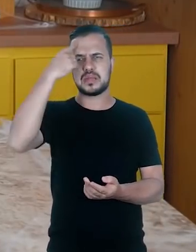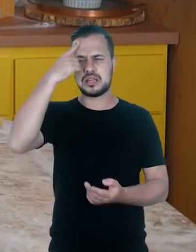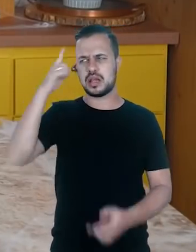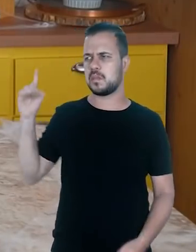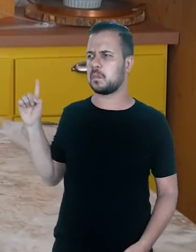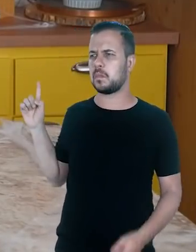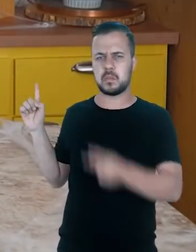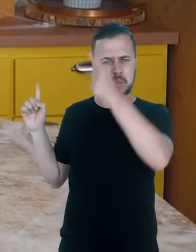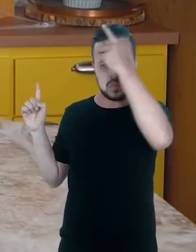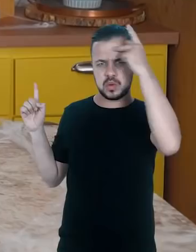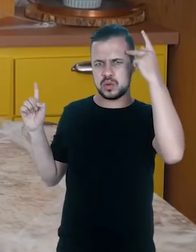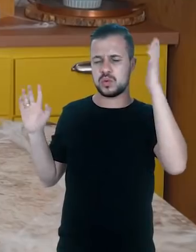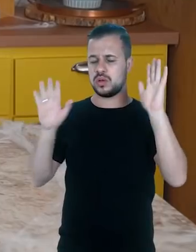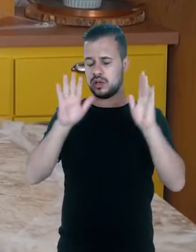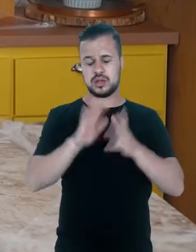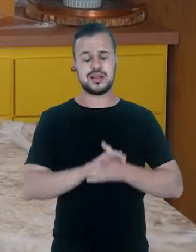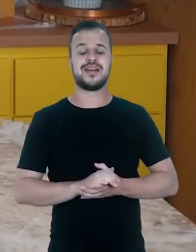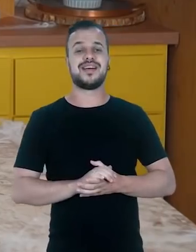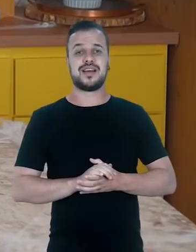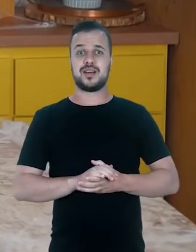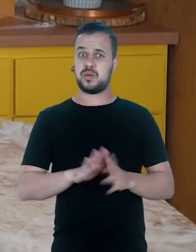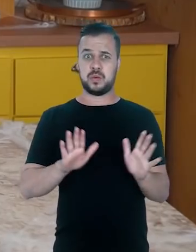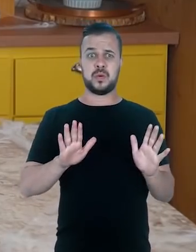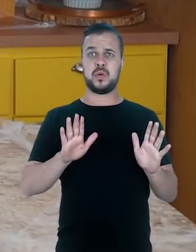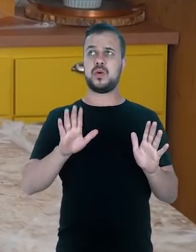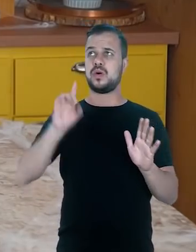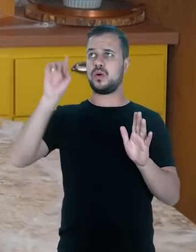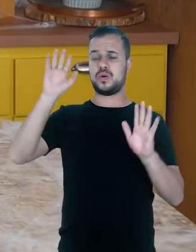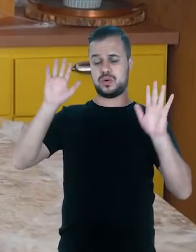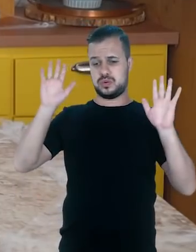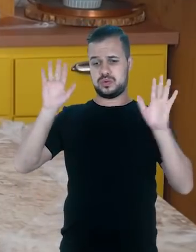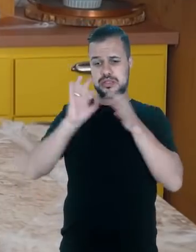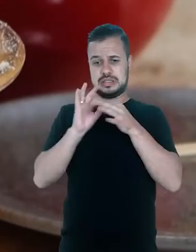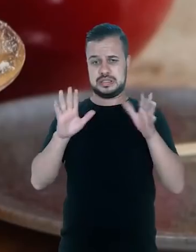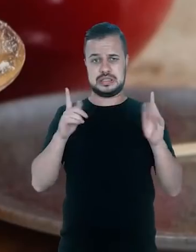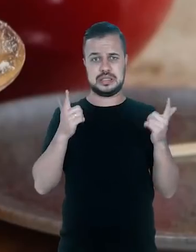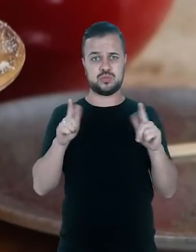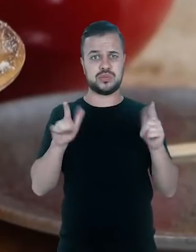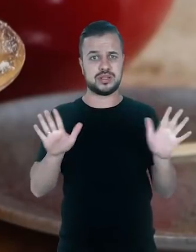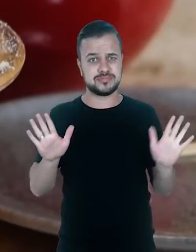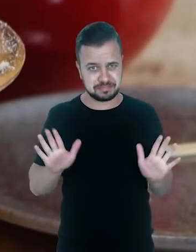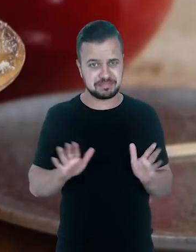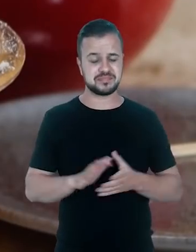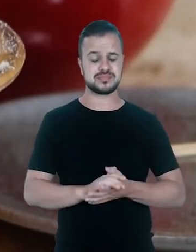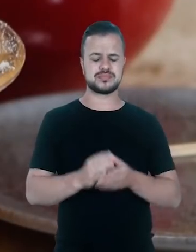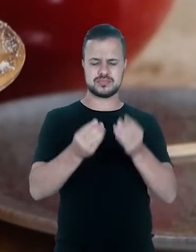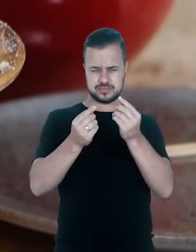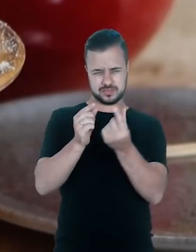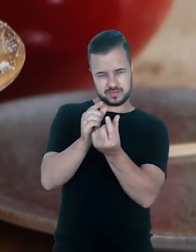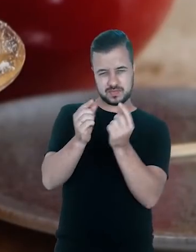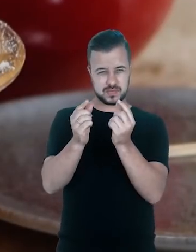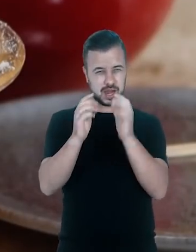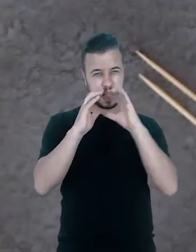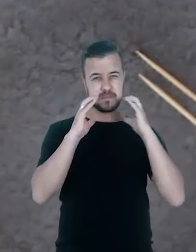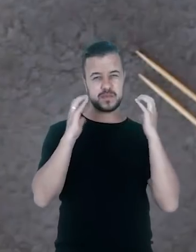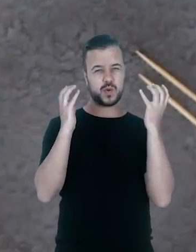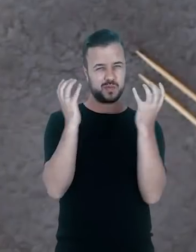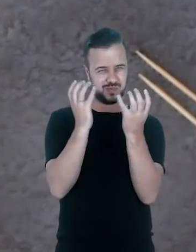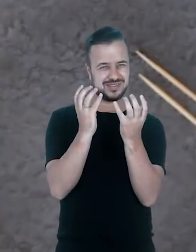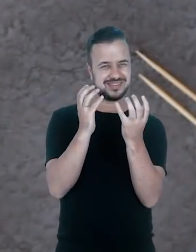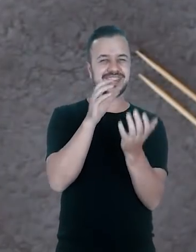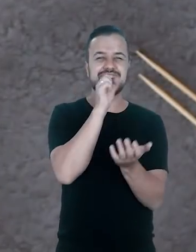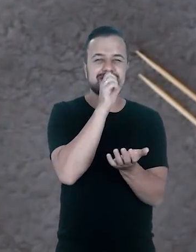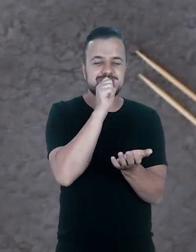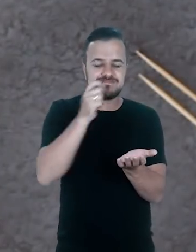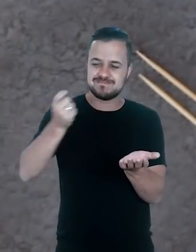estranha. Eu pensei que tinha alguém aqui atrás. Enfim, ó, ainda bem que não tem ninguém. Ficou assim, ó, parecendo o formatinho de uma abóbora.